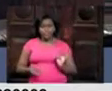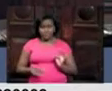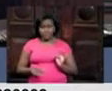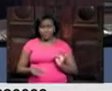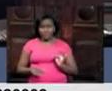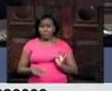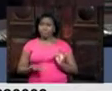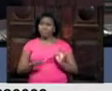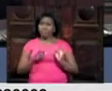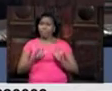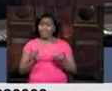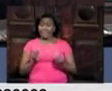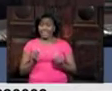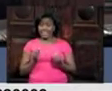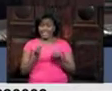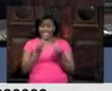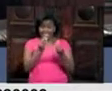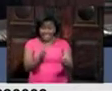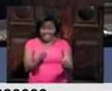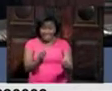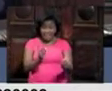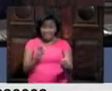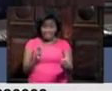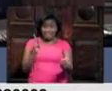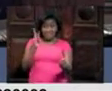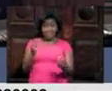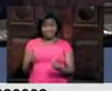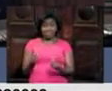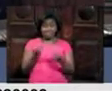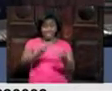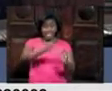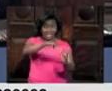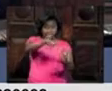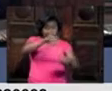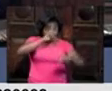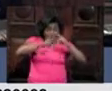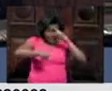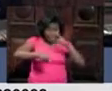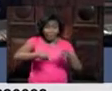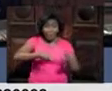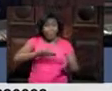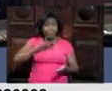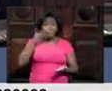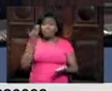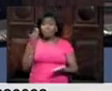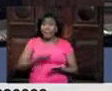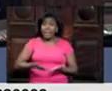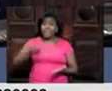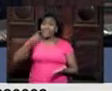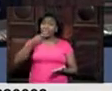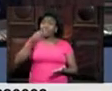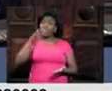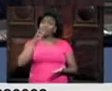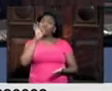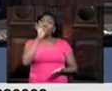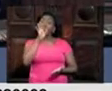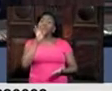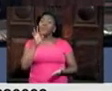Entretanto, com a entrega do petróleo ao controle do capital internacional, nós vamos perder os